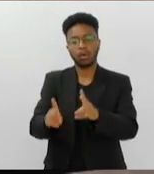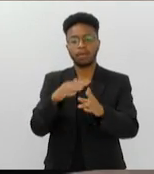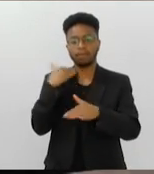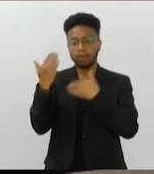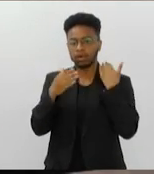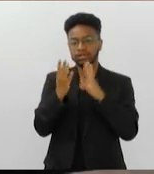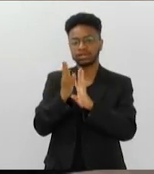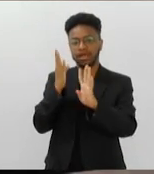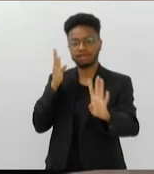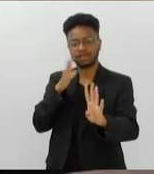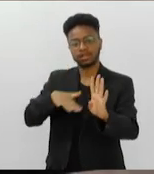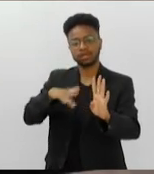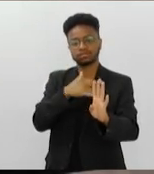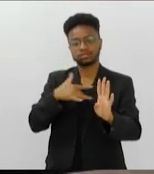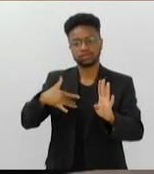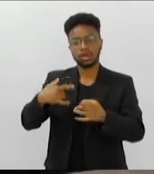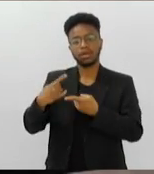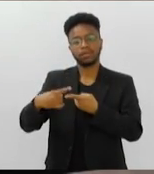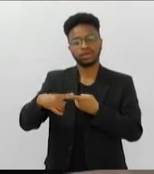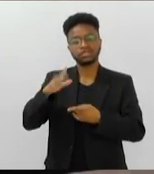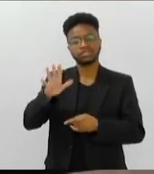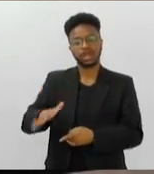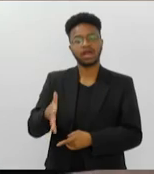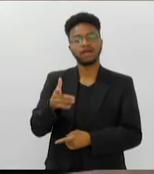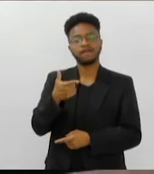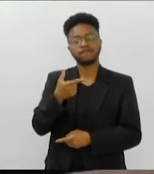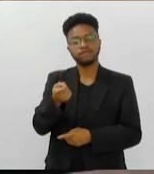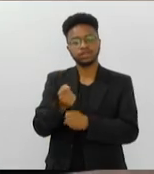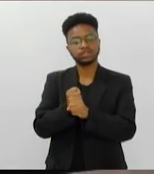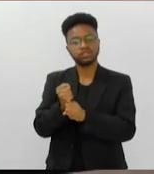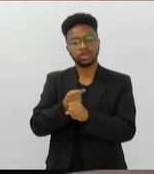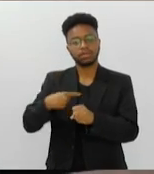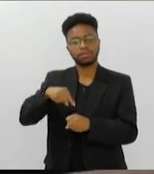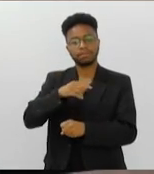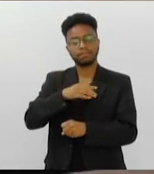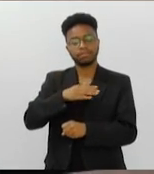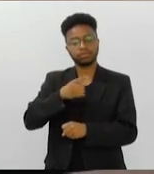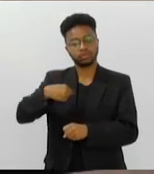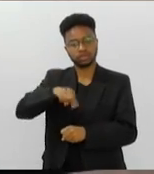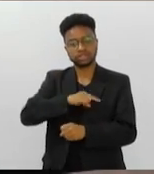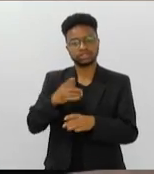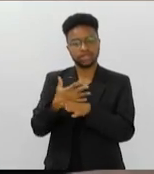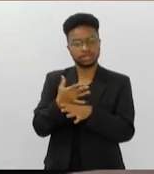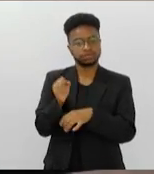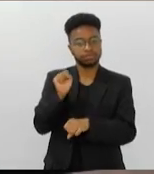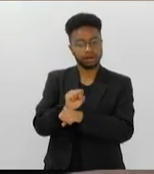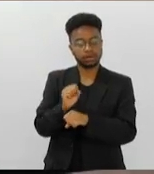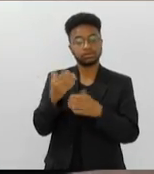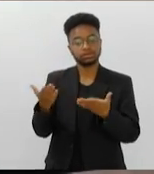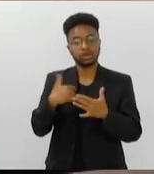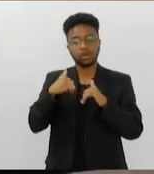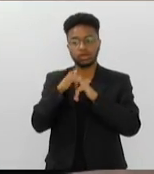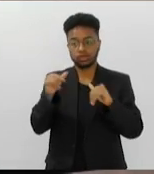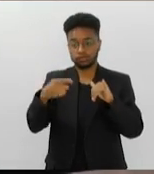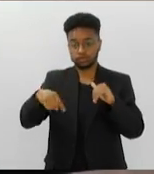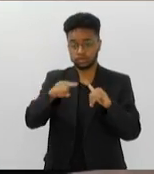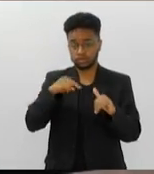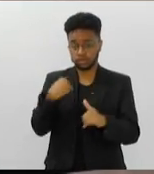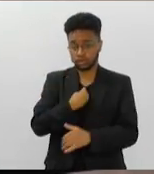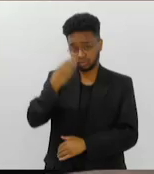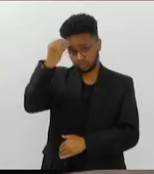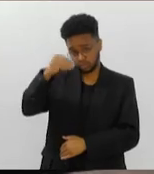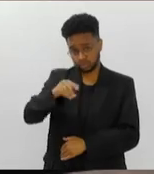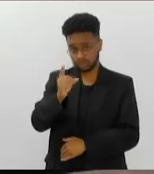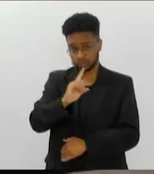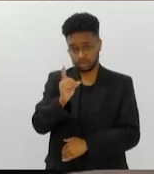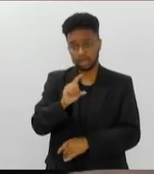fila da saúde com esses 20 anos ao qual minha cidade está parada no tempo. Então, eu quero dizer para vocês que a gente não vai desistir.